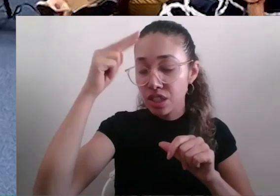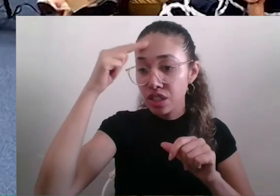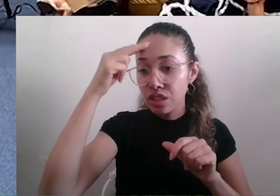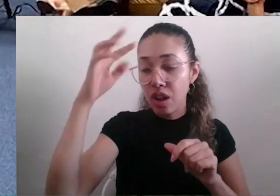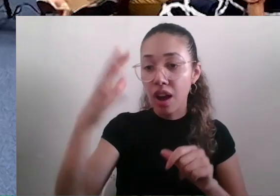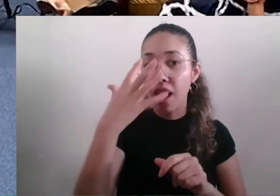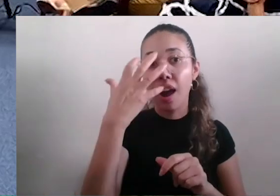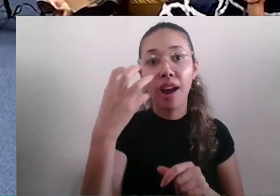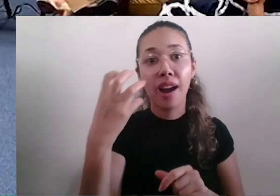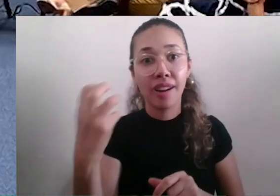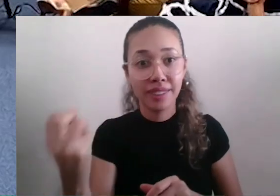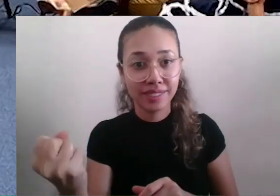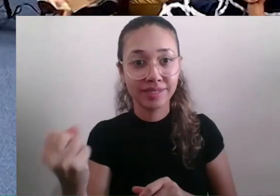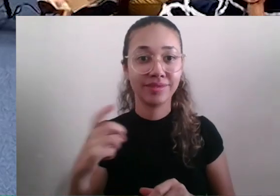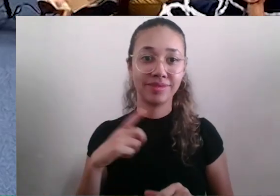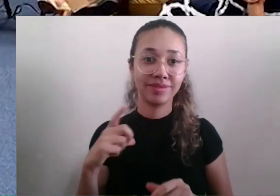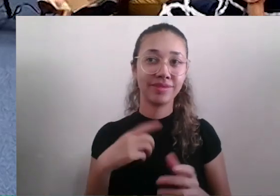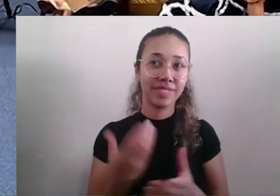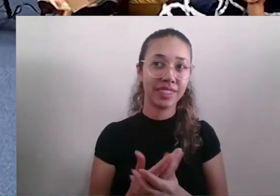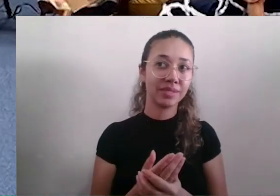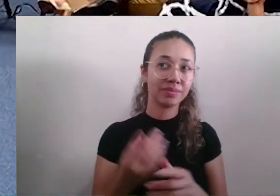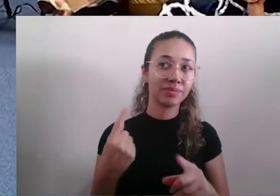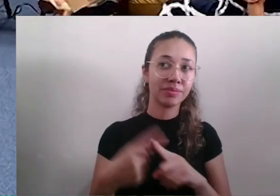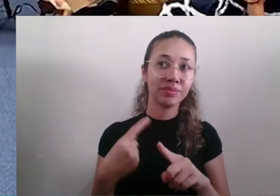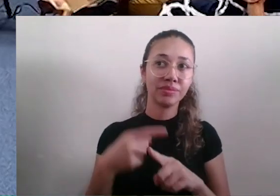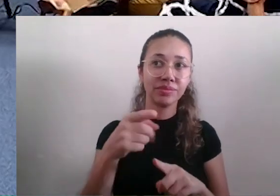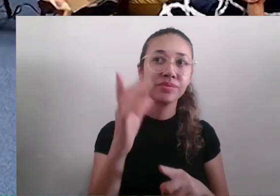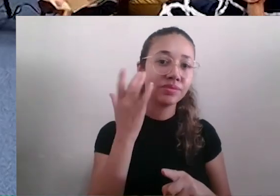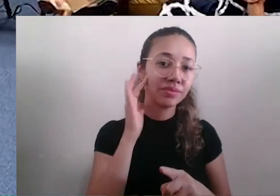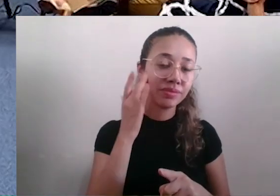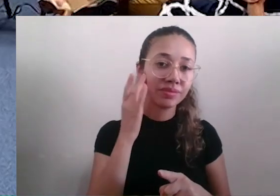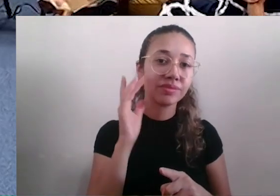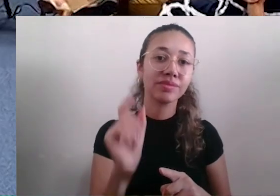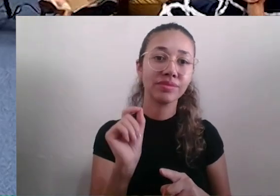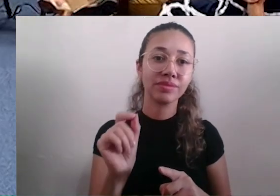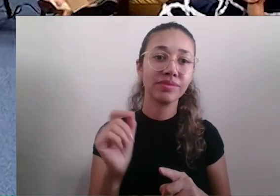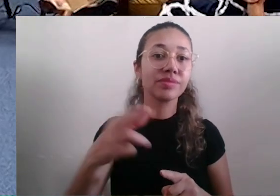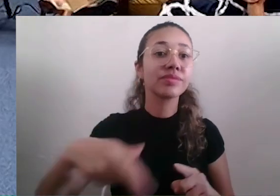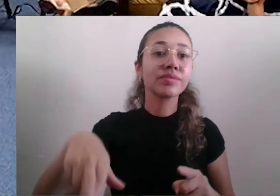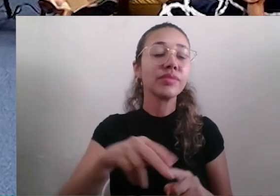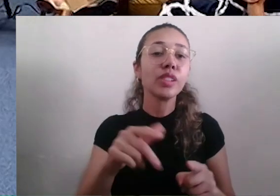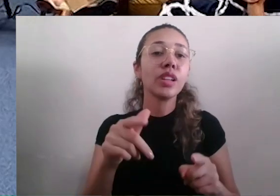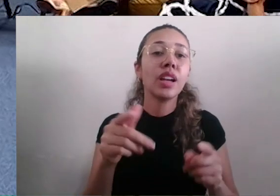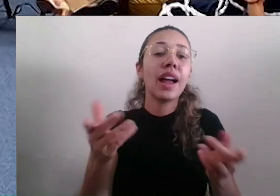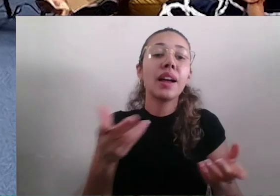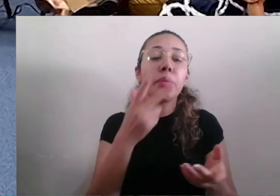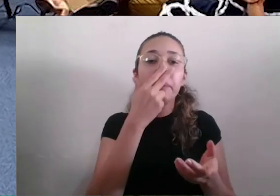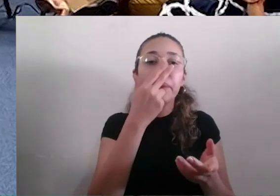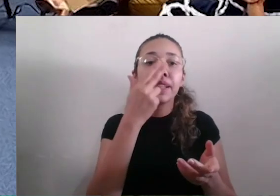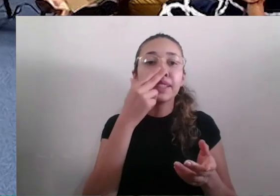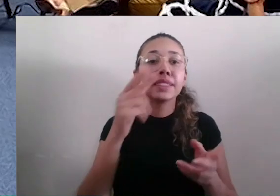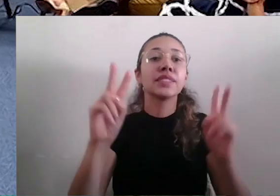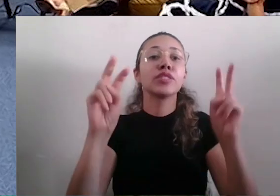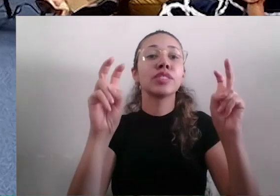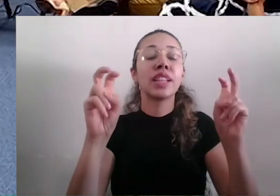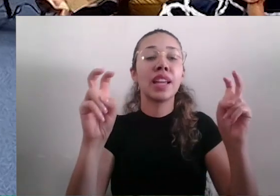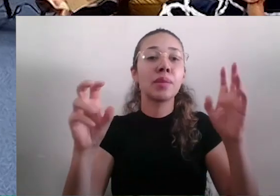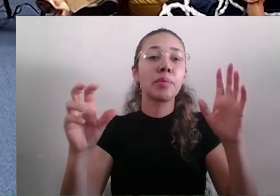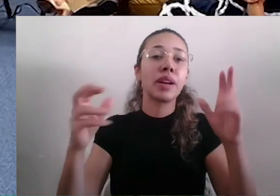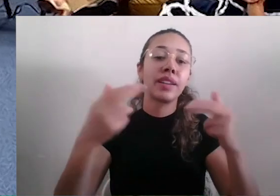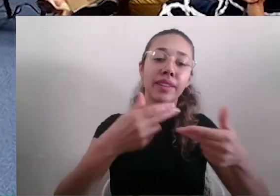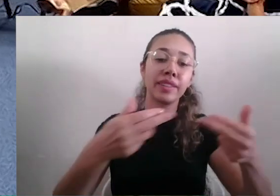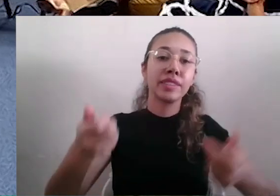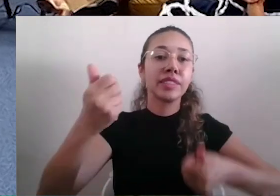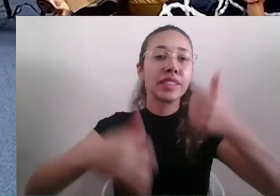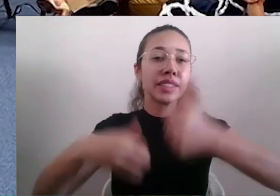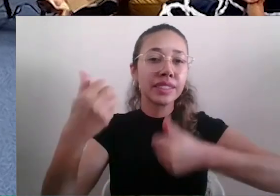que você acha que eh a gente não tem mais desse tipo de de abordagem porque eh eh a